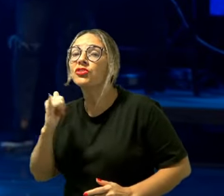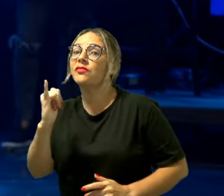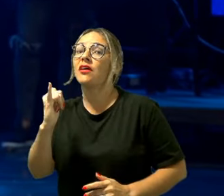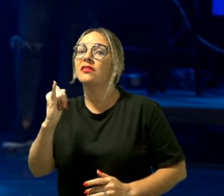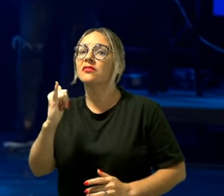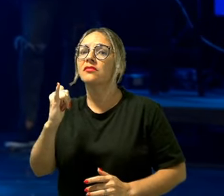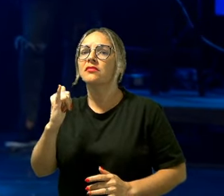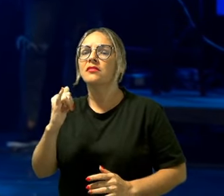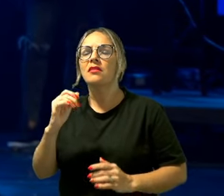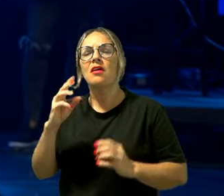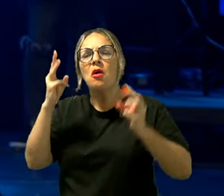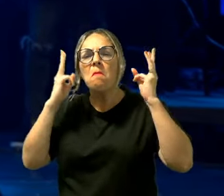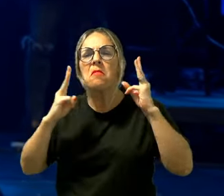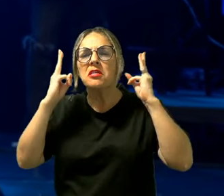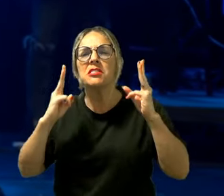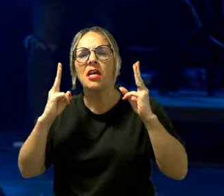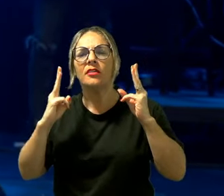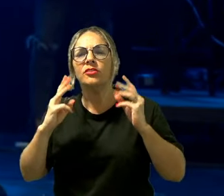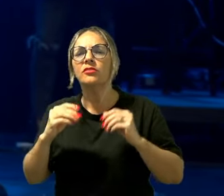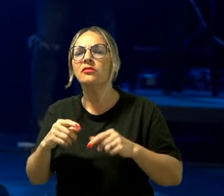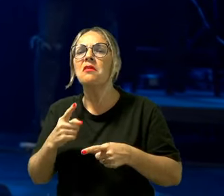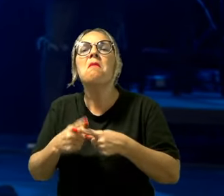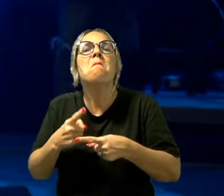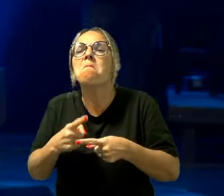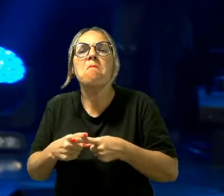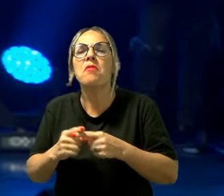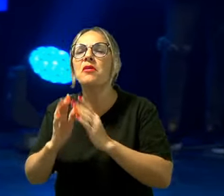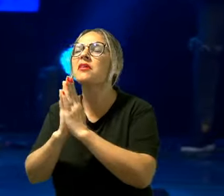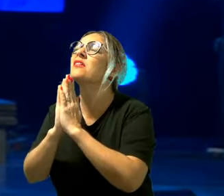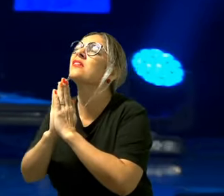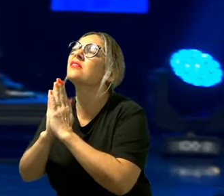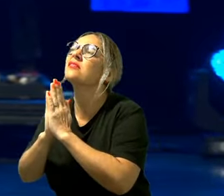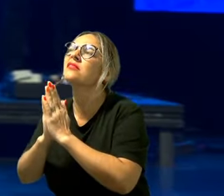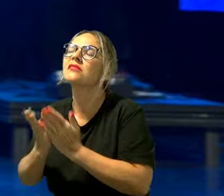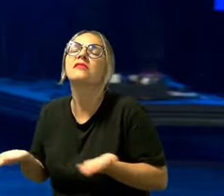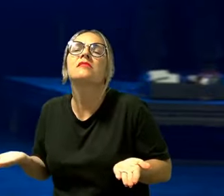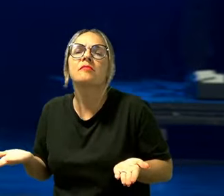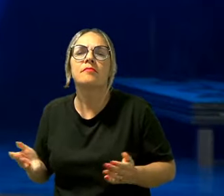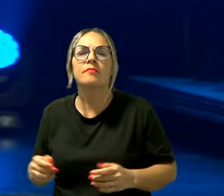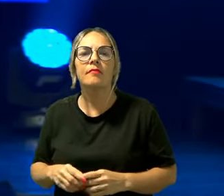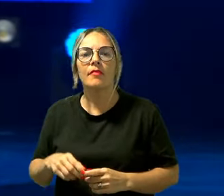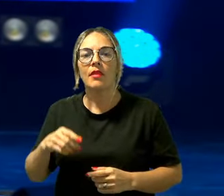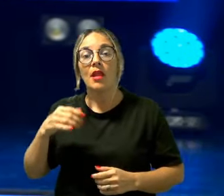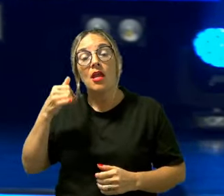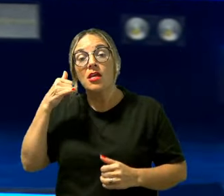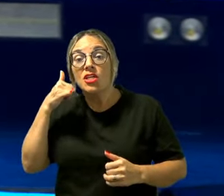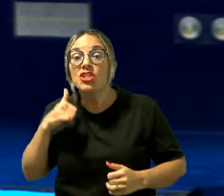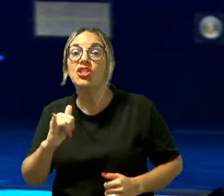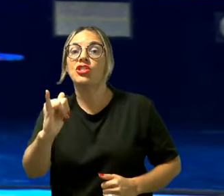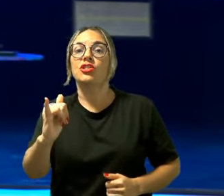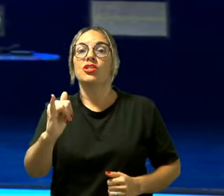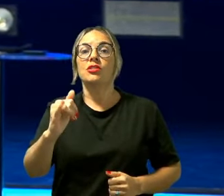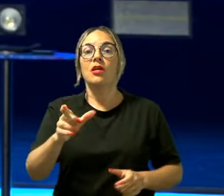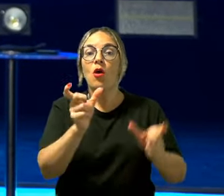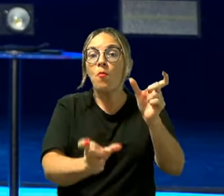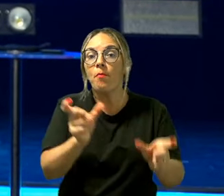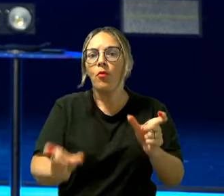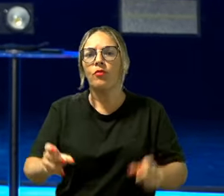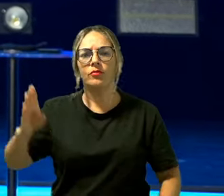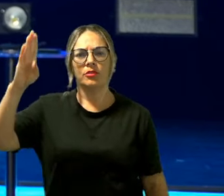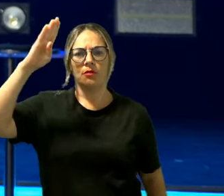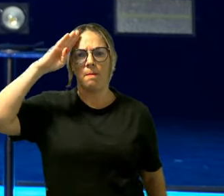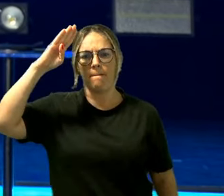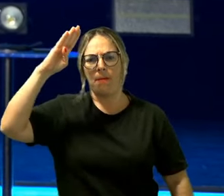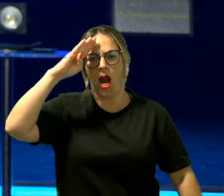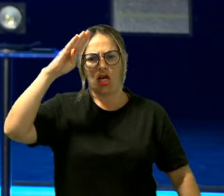mim? Diga ao povo que marche. Diga ao povo que marche. Nós estamos no ano